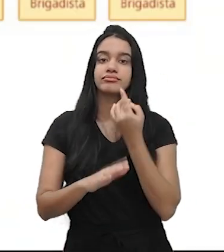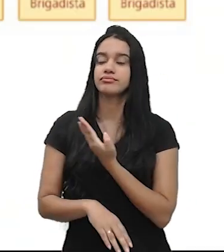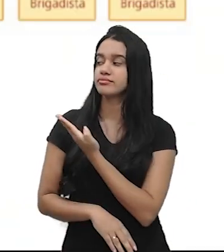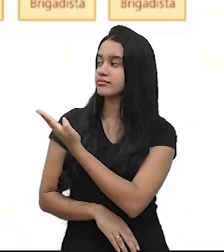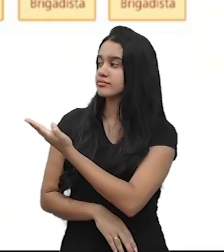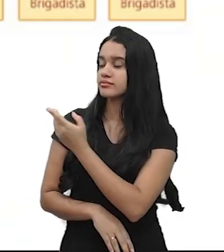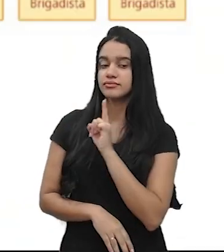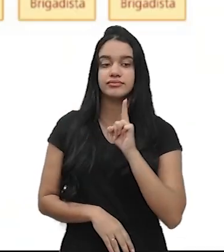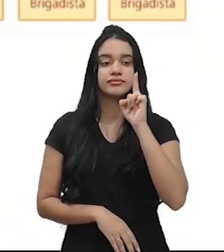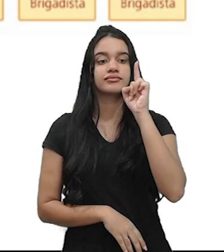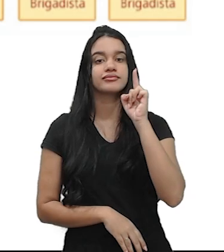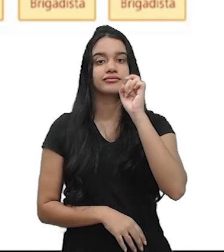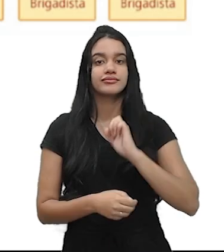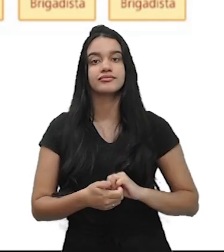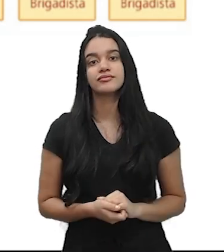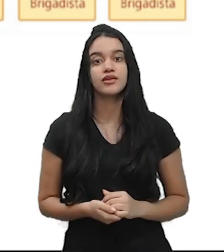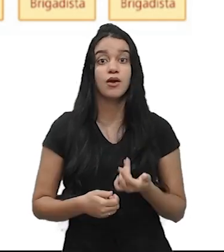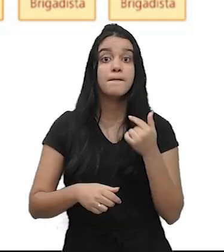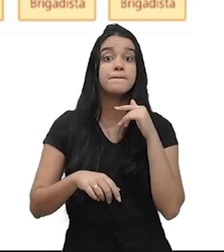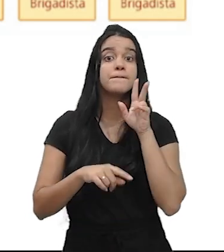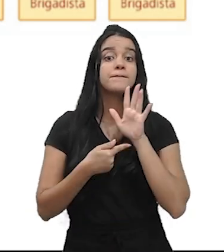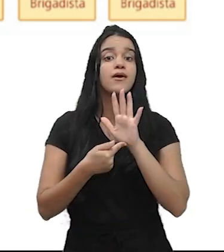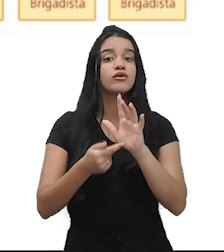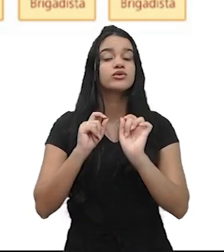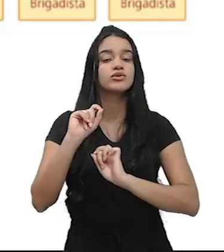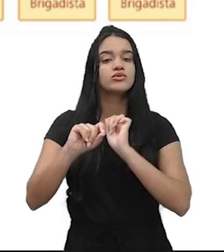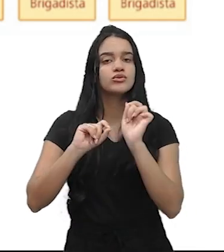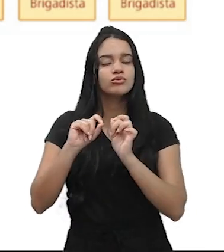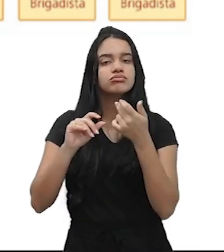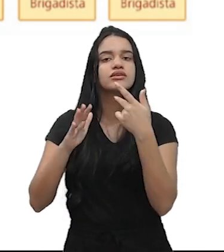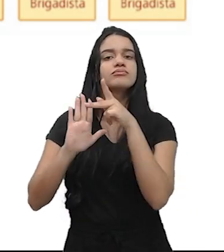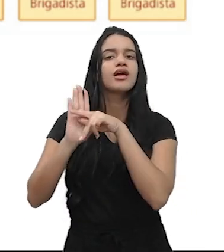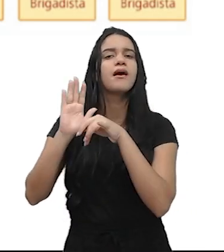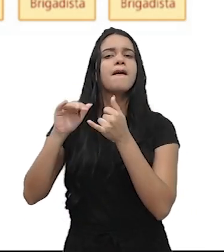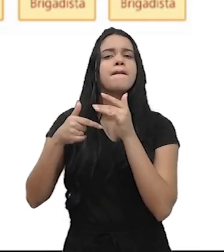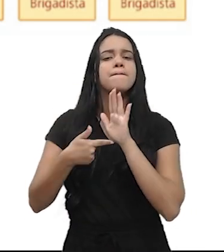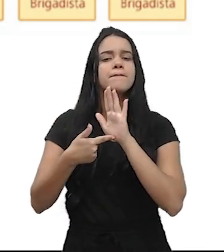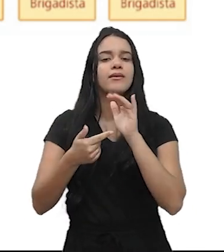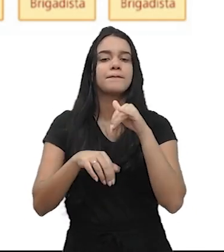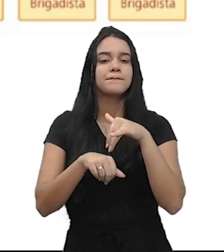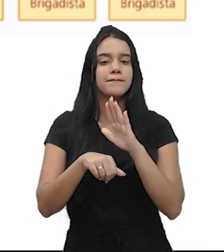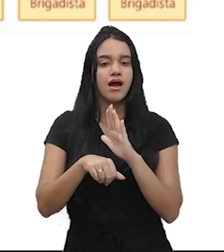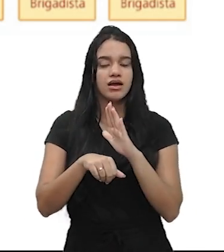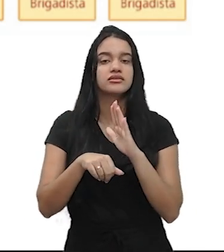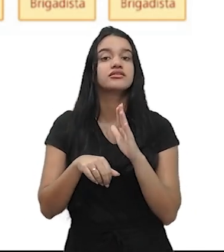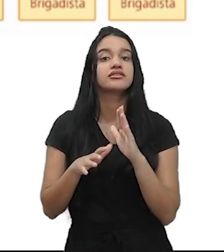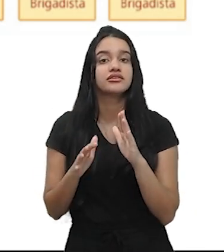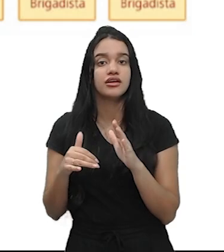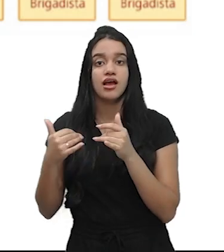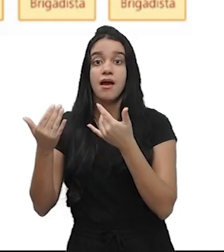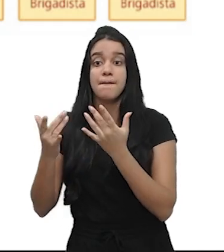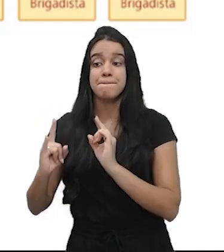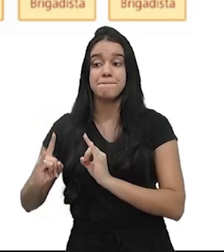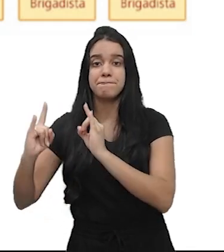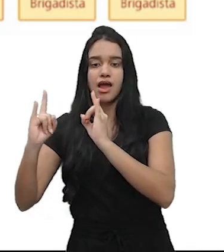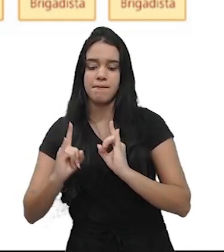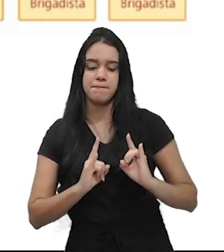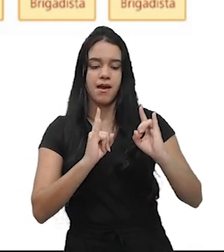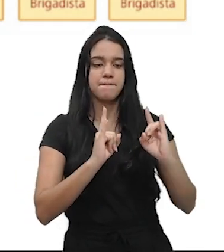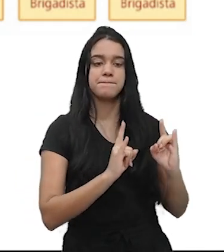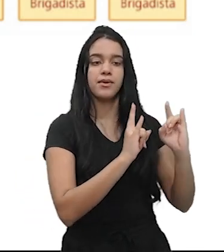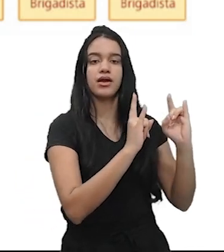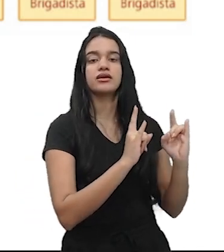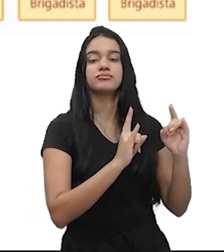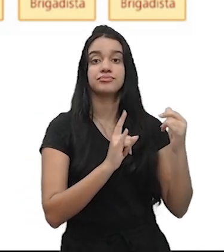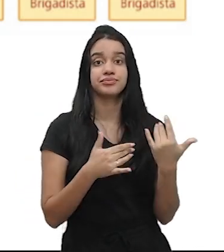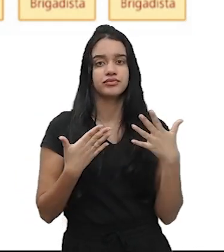de brigada. Isso indica que a planta possui mais de um prédio. Então, para cada prédio, eu tenho que ter um chefe de brigada.